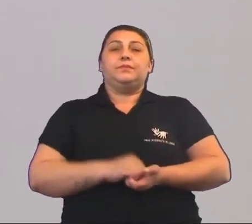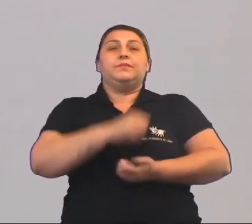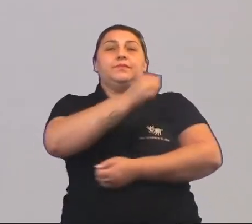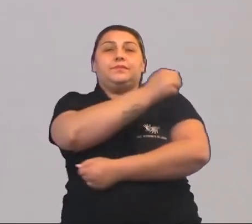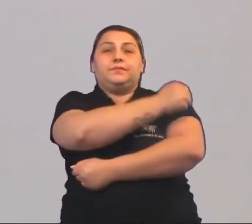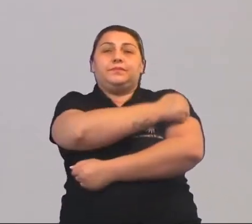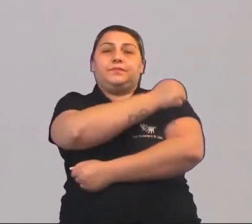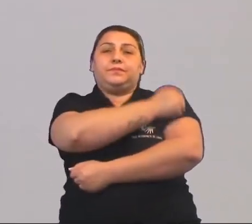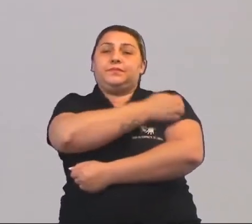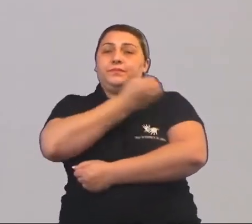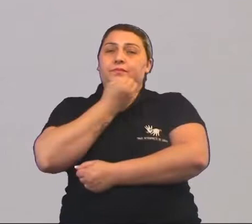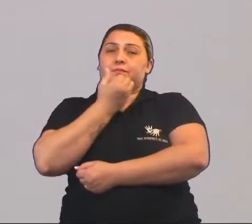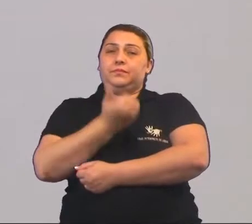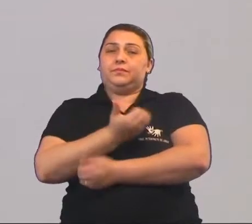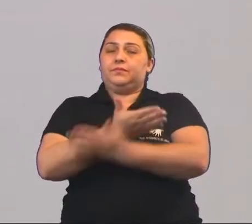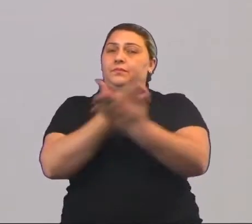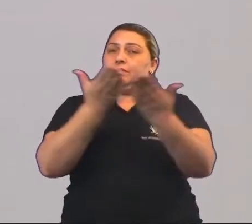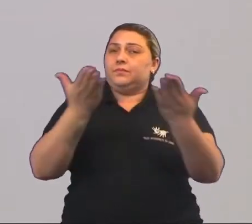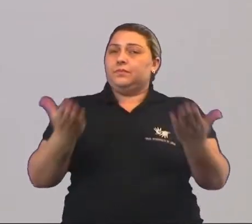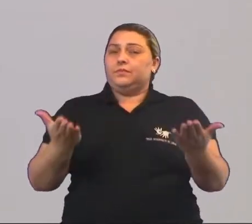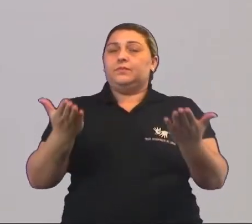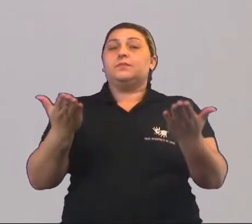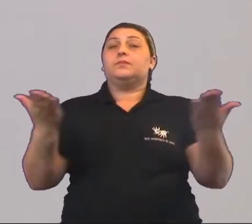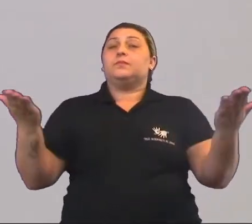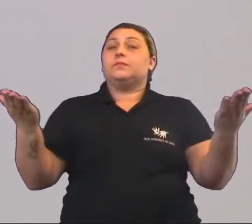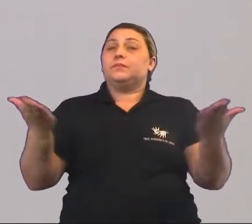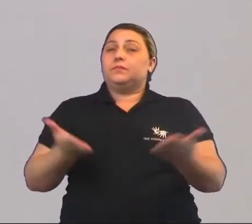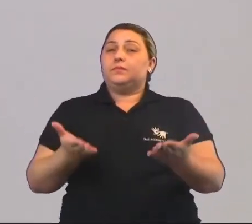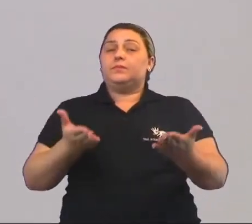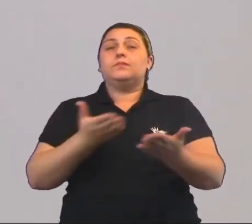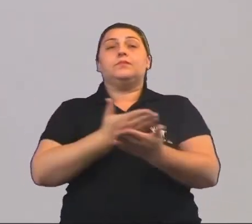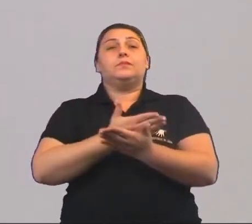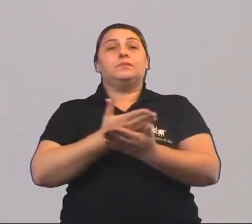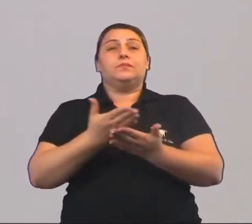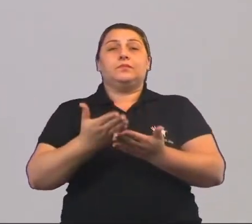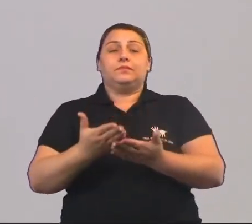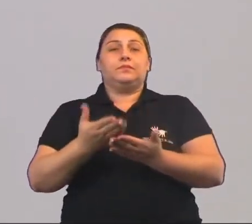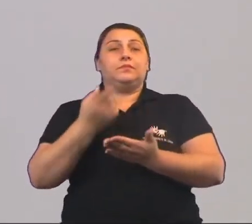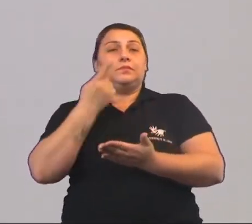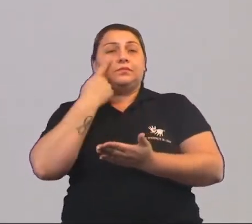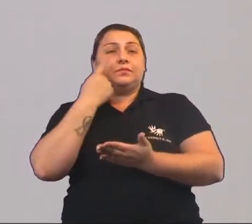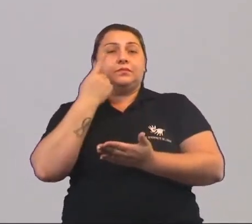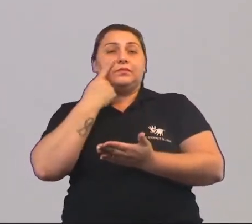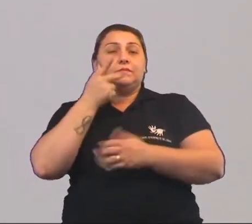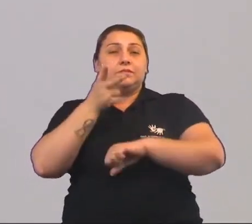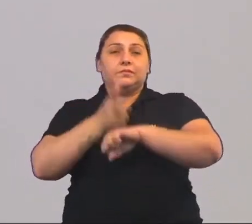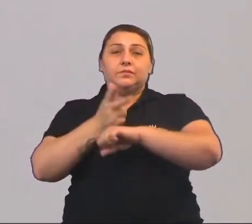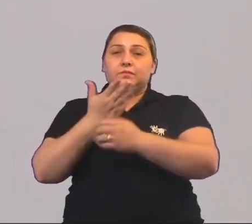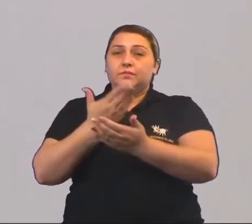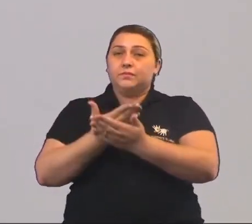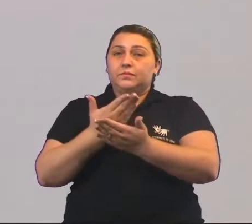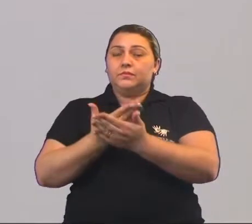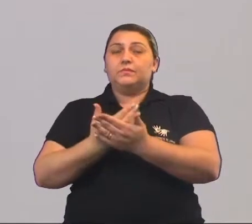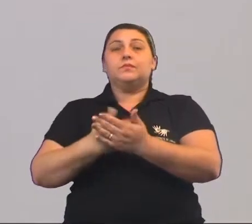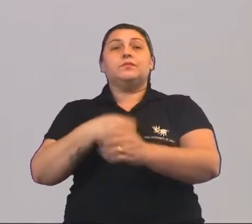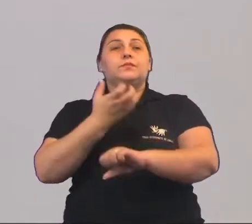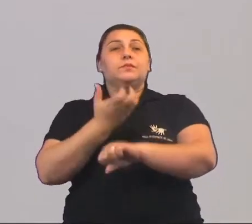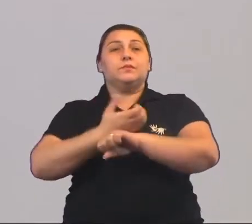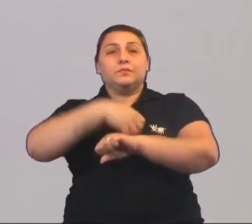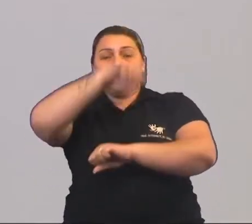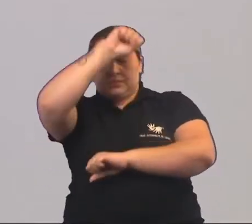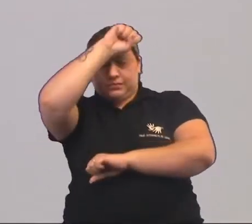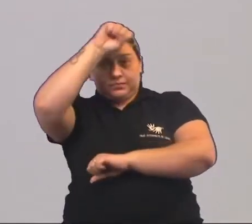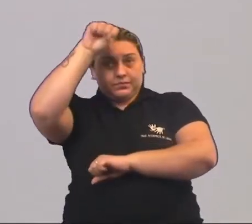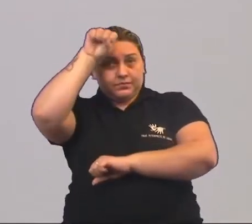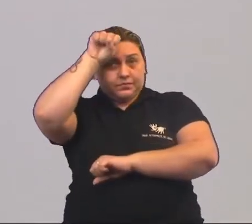Alunos e alunas, tudo bem com vocês? A partir de agora, você começa a acompanhar a videoaula do seu componente